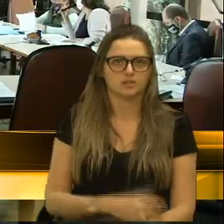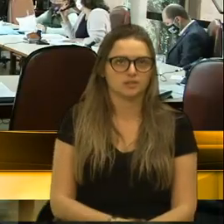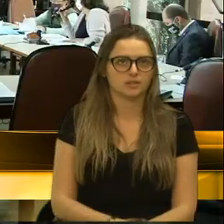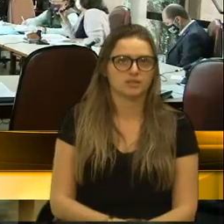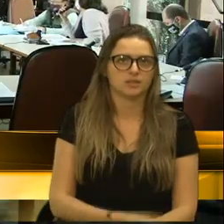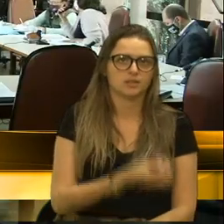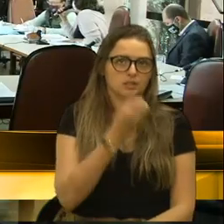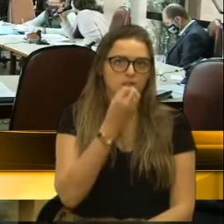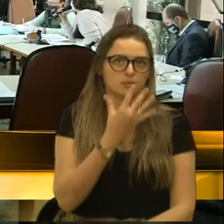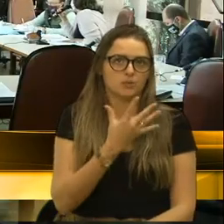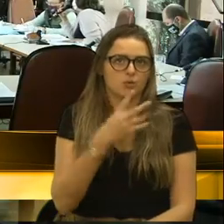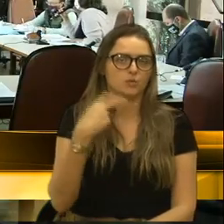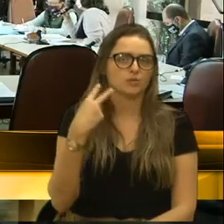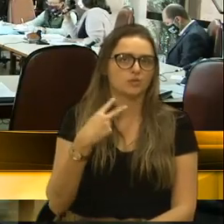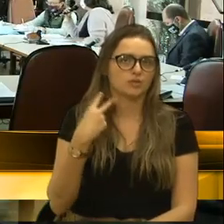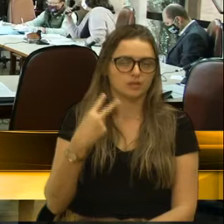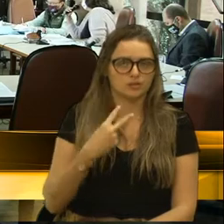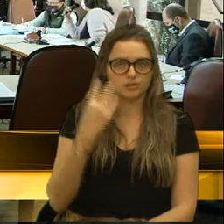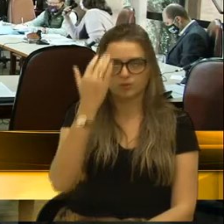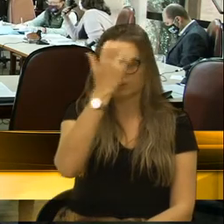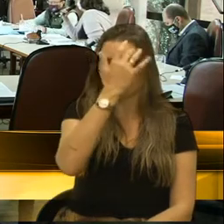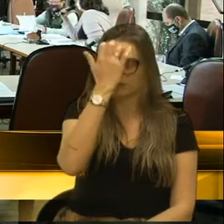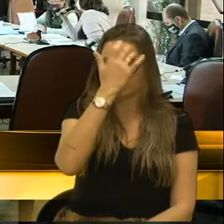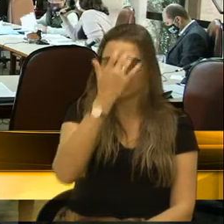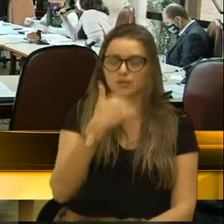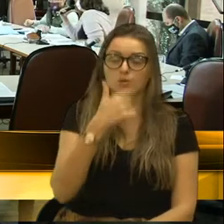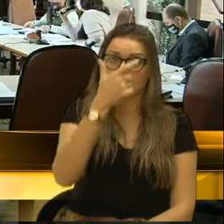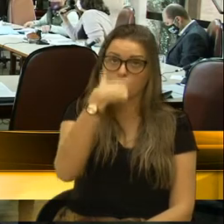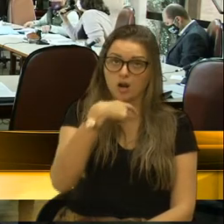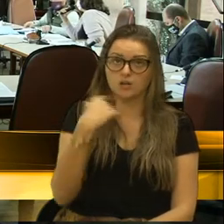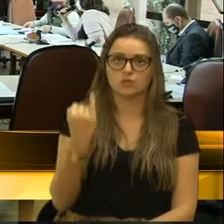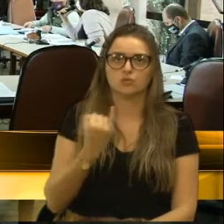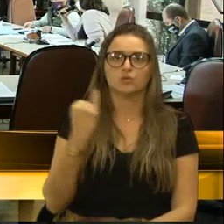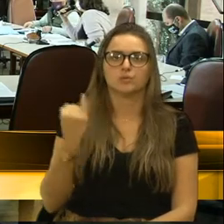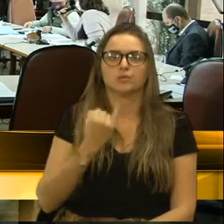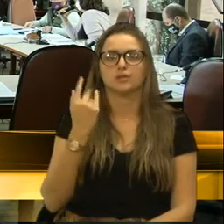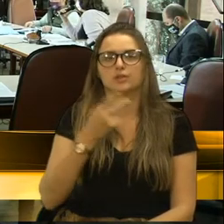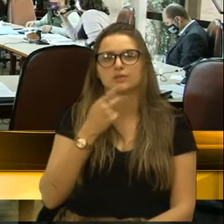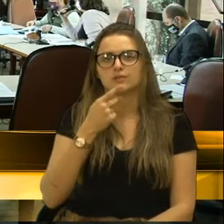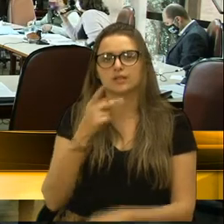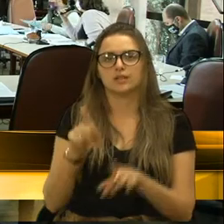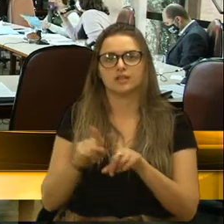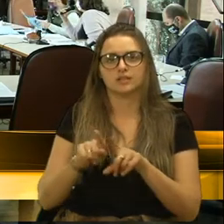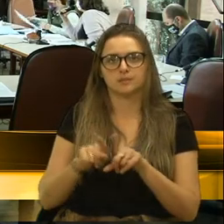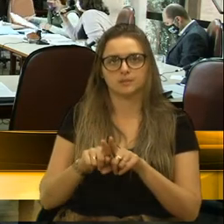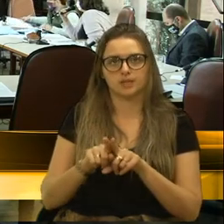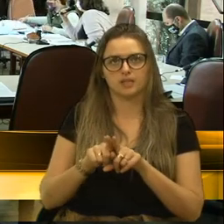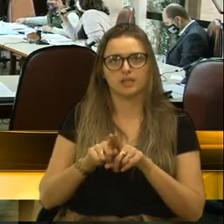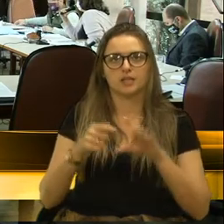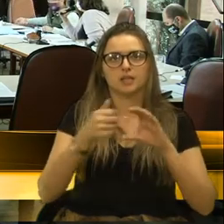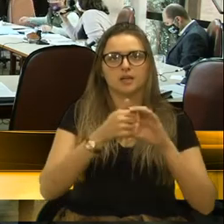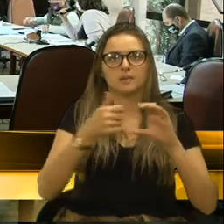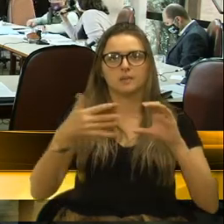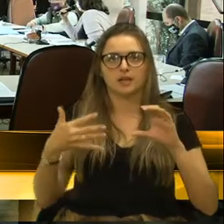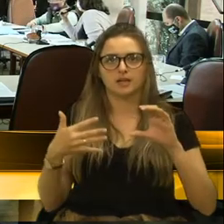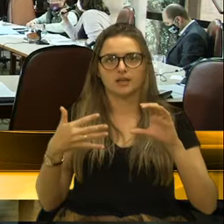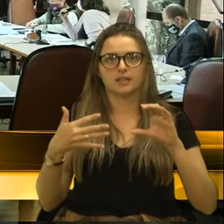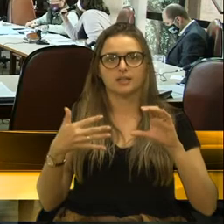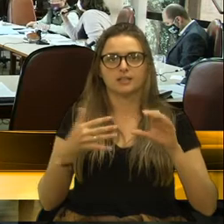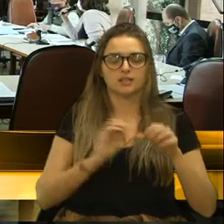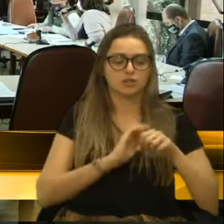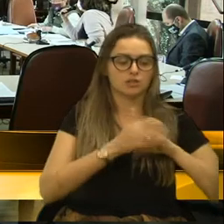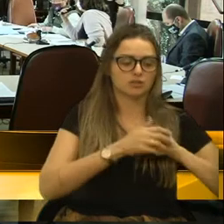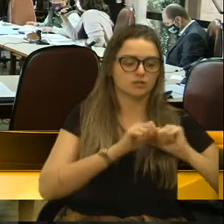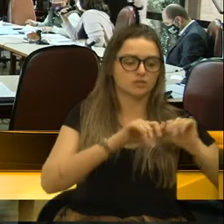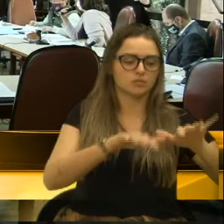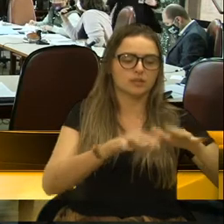Bom, vereador Adiló, acho que é importante colocar que, para fins de caracterização de surto, a